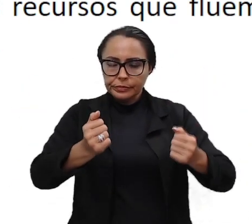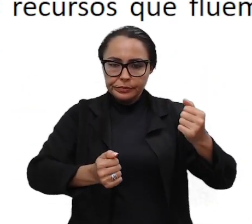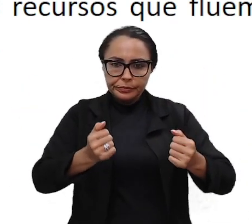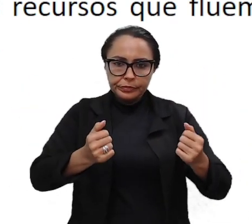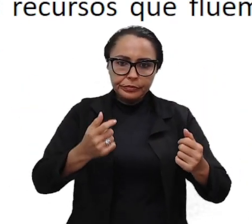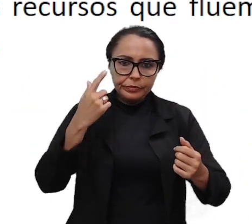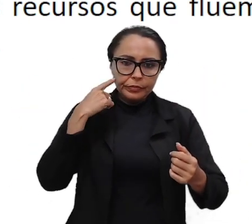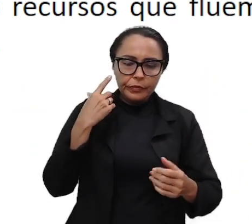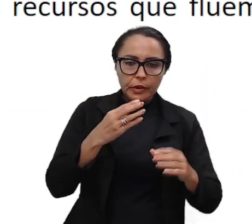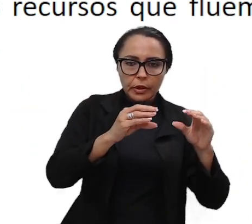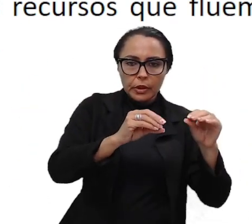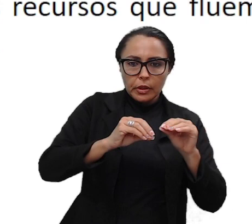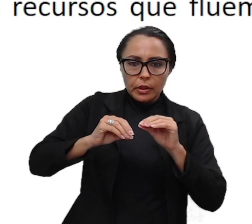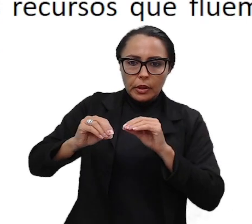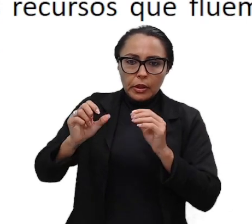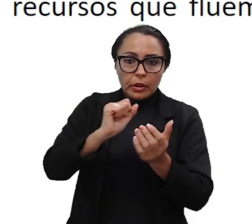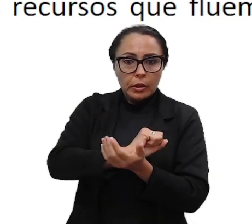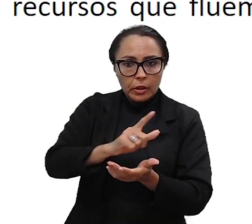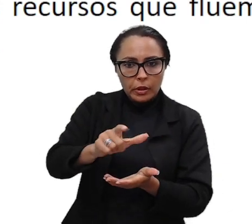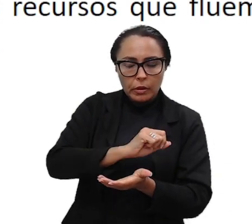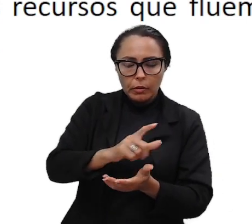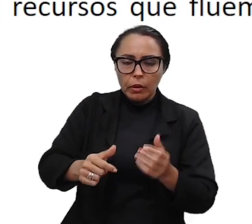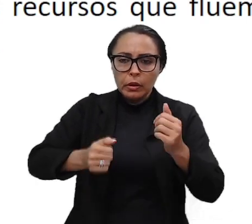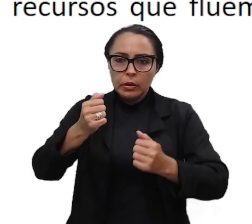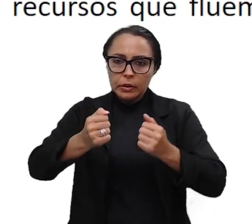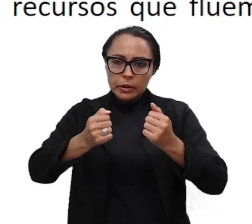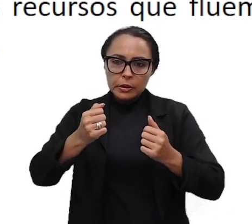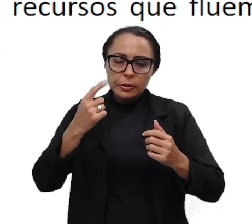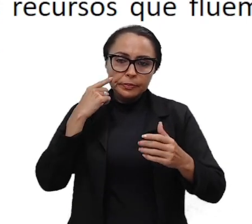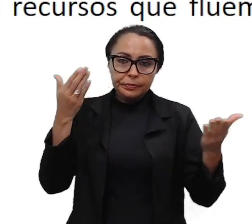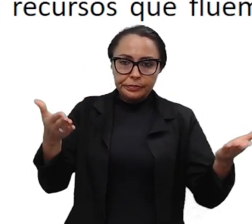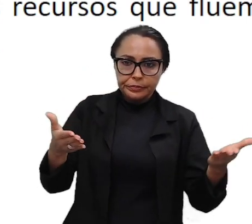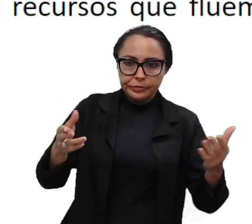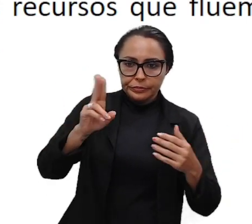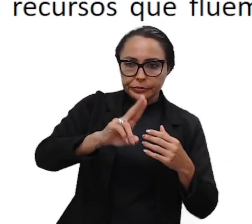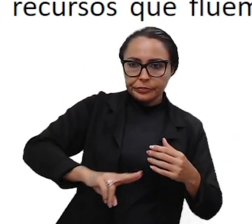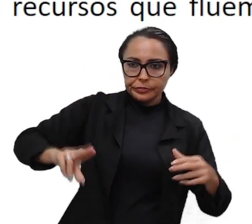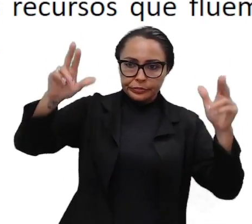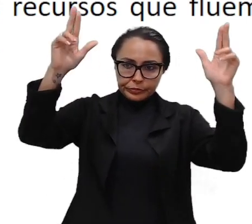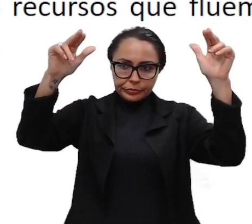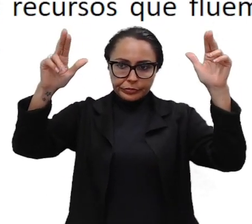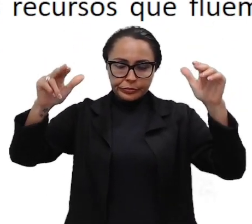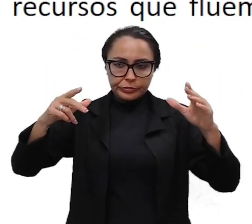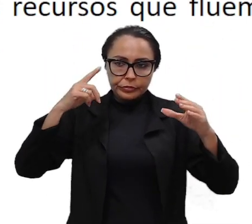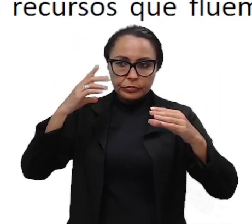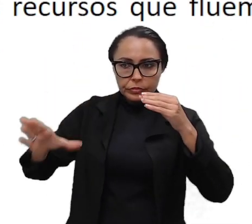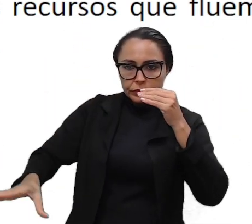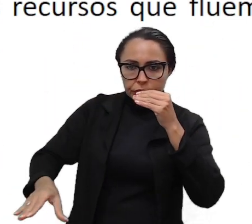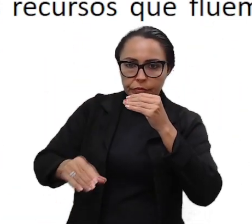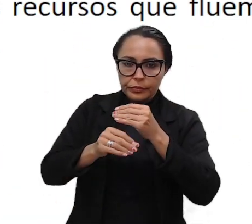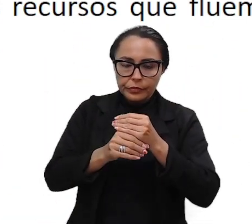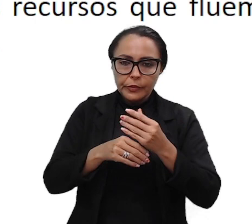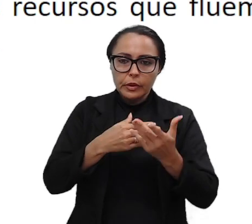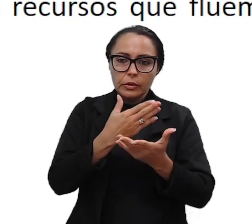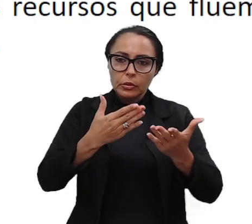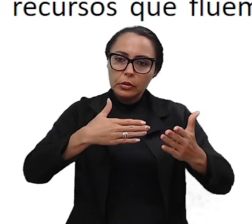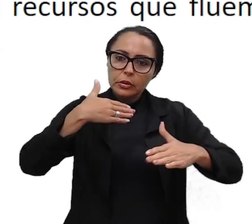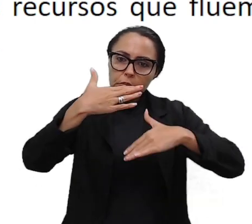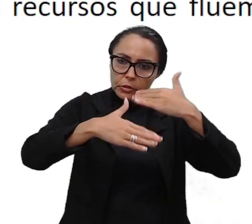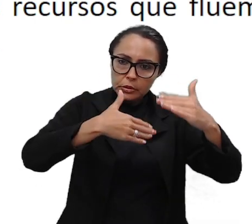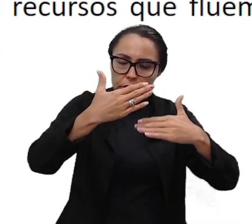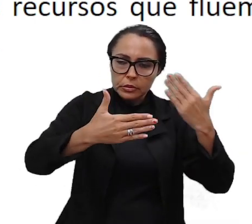uma locadora de veículos, mas aqui usamos o termo para o acúmulo de recursos que fluem através desses